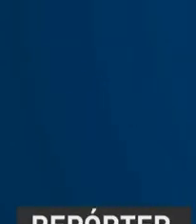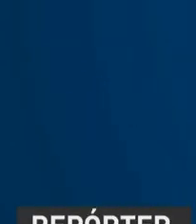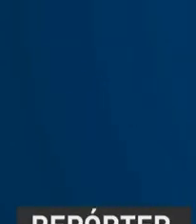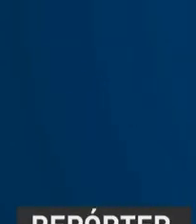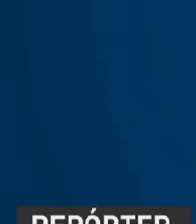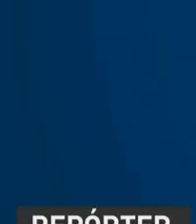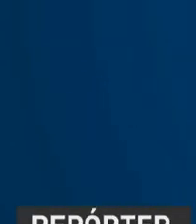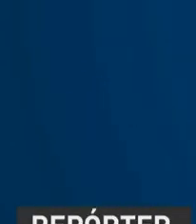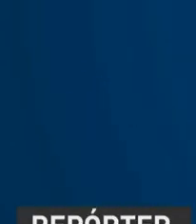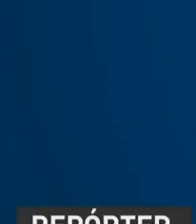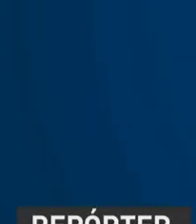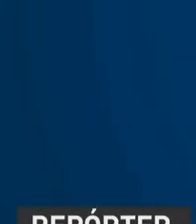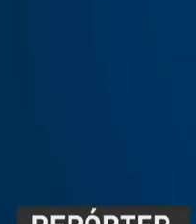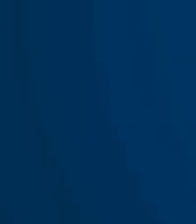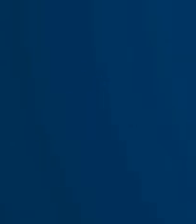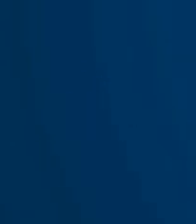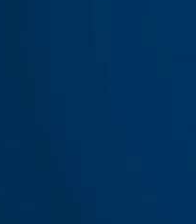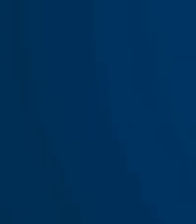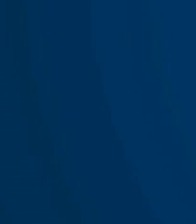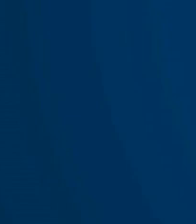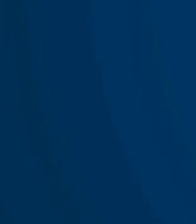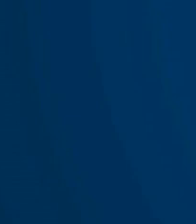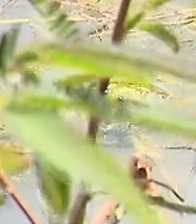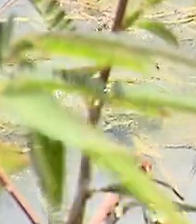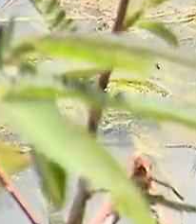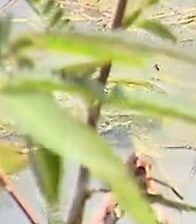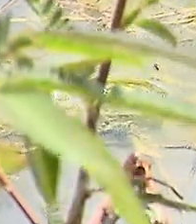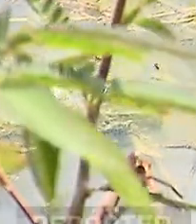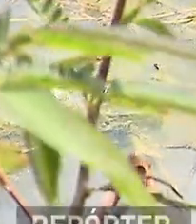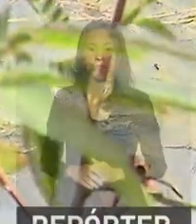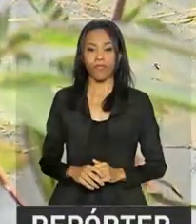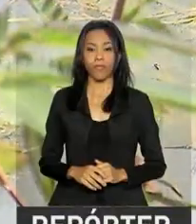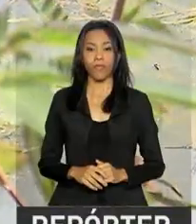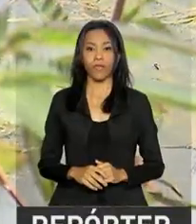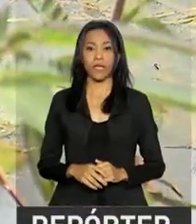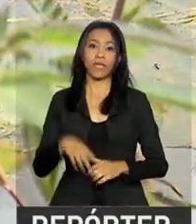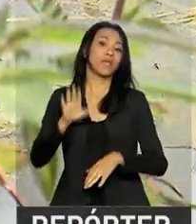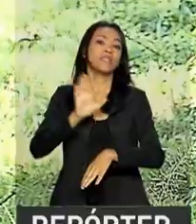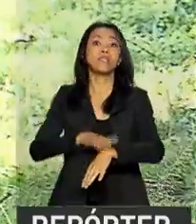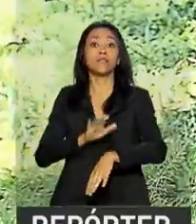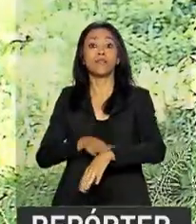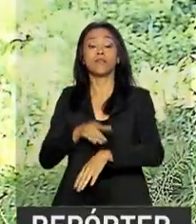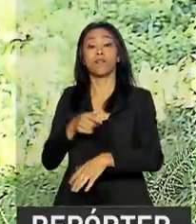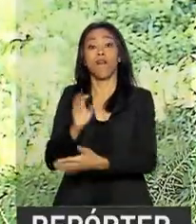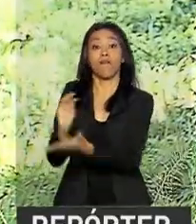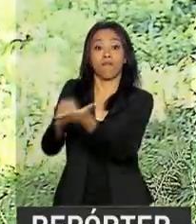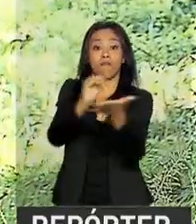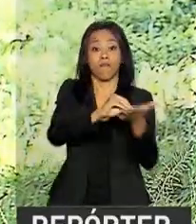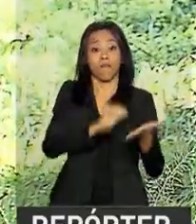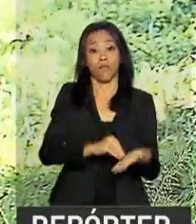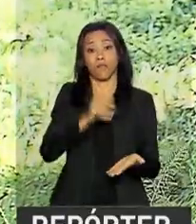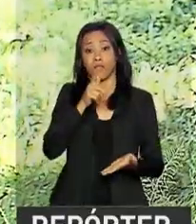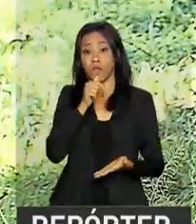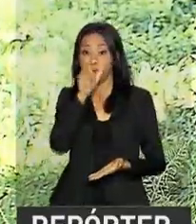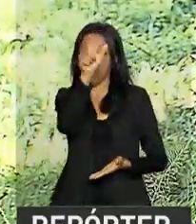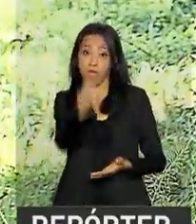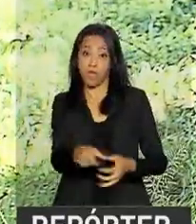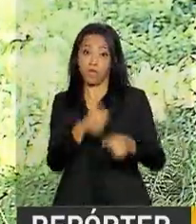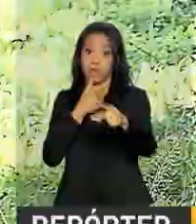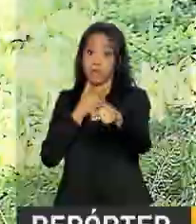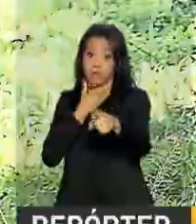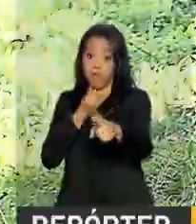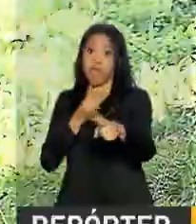8º fórum mundial da água em tempos de crise de água a iniciativa deste homem pode fazer